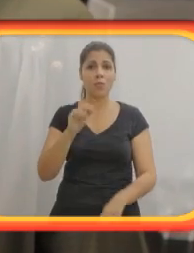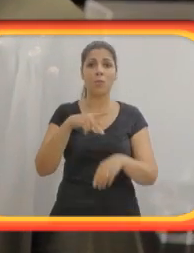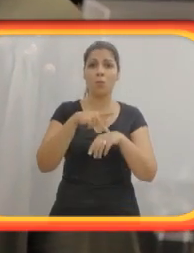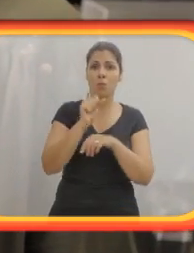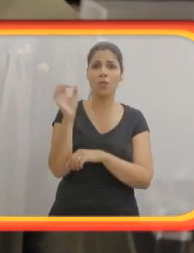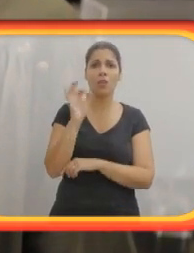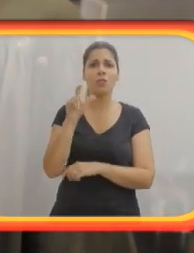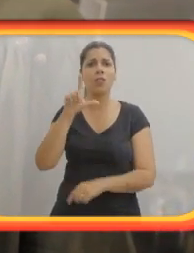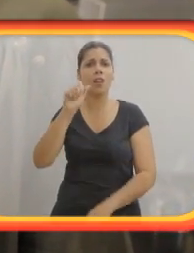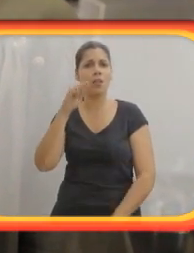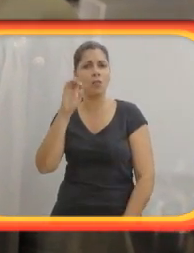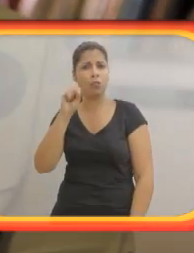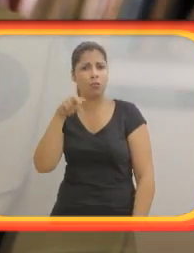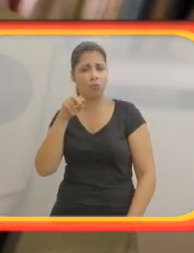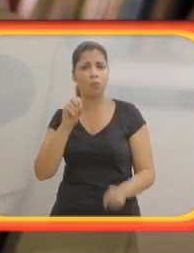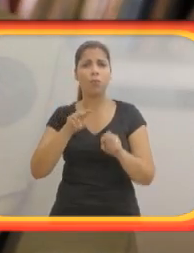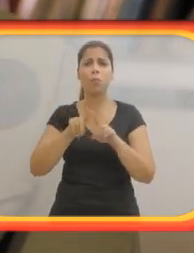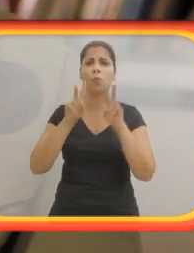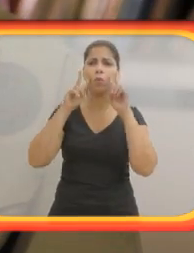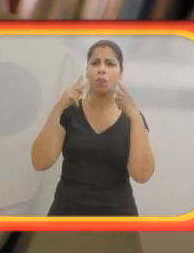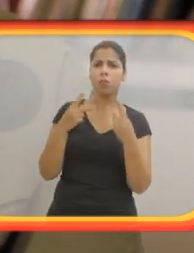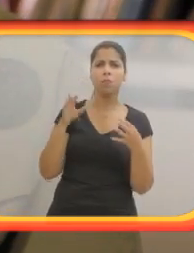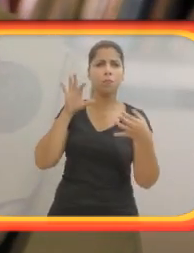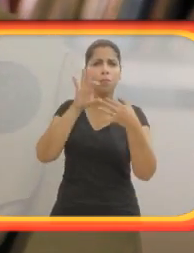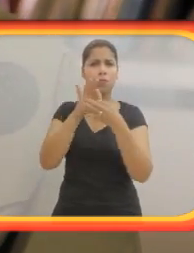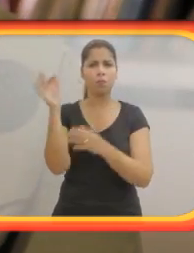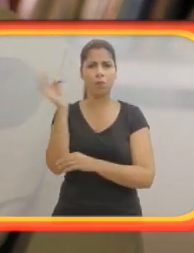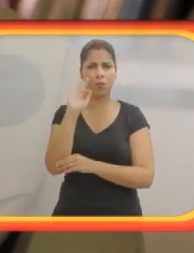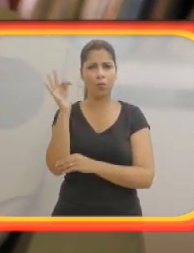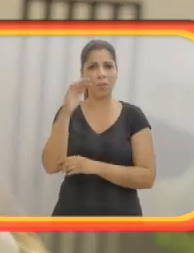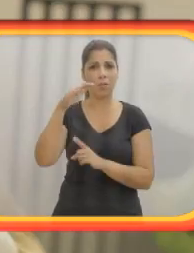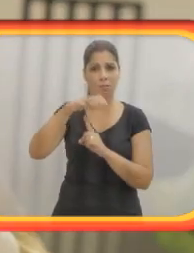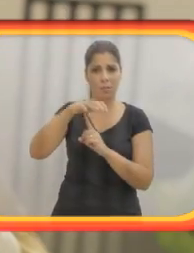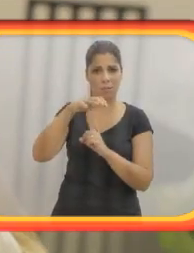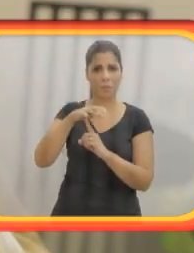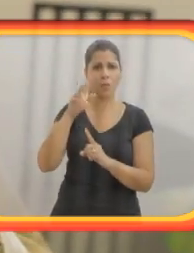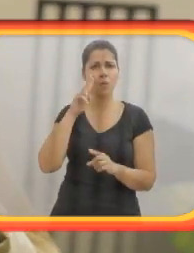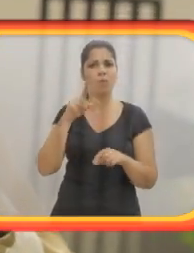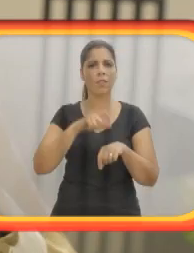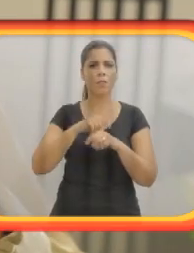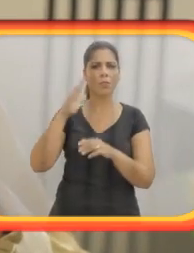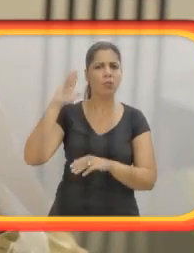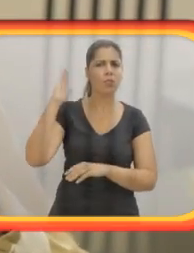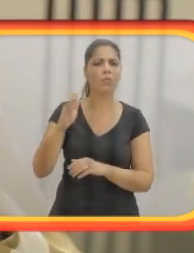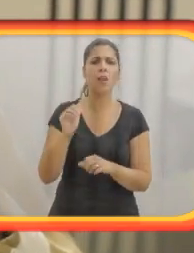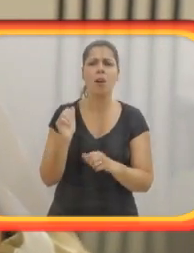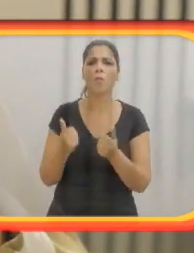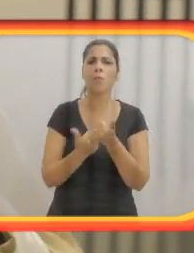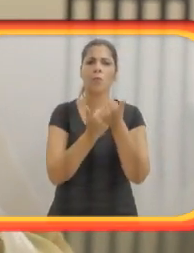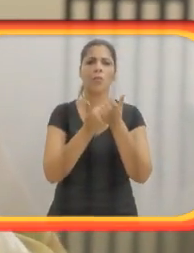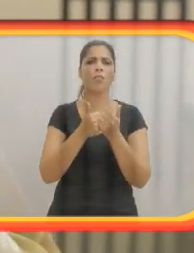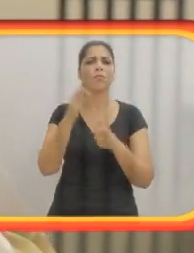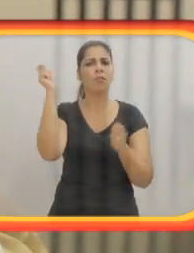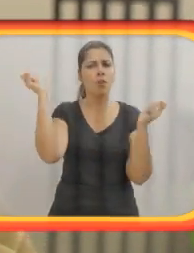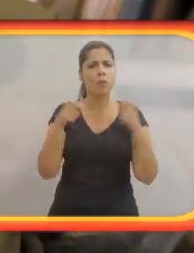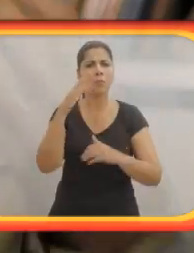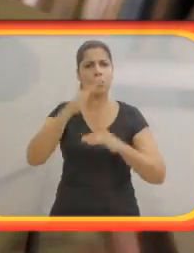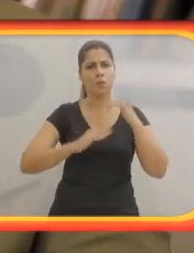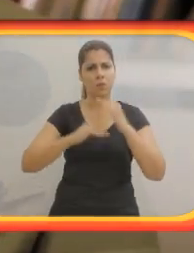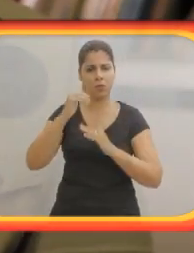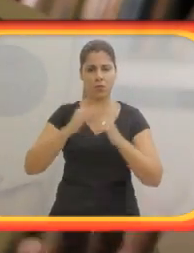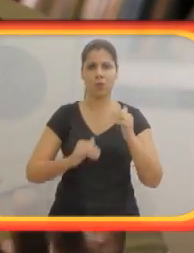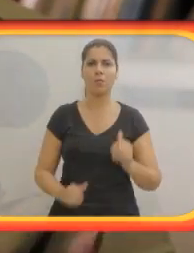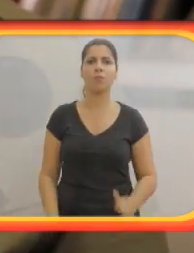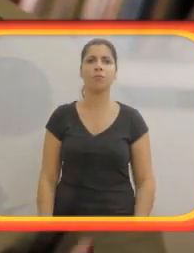pós-graduação, é uma pós-graduação lato sensu, reconhecida em parceria com uma faculdade do Paraná, visando o